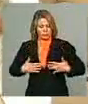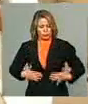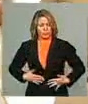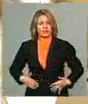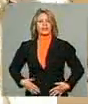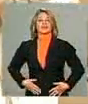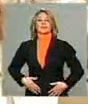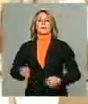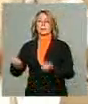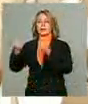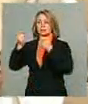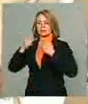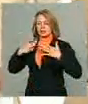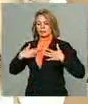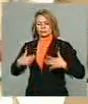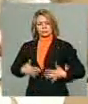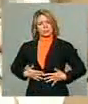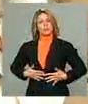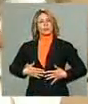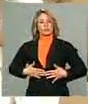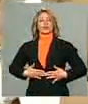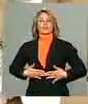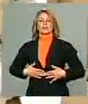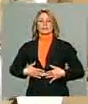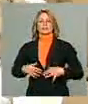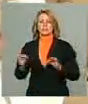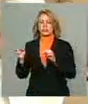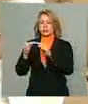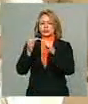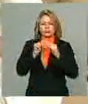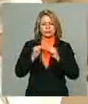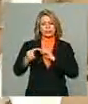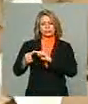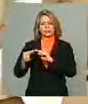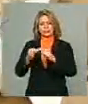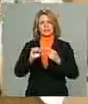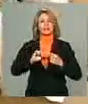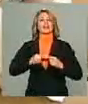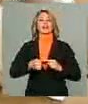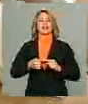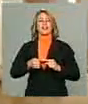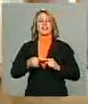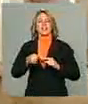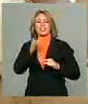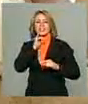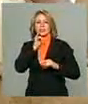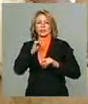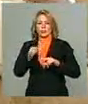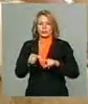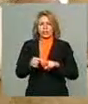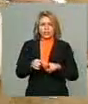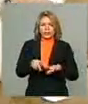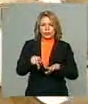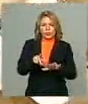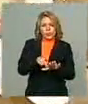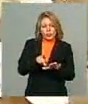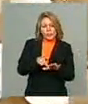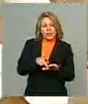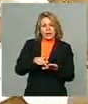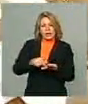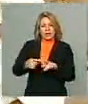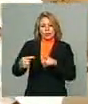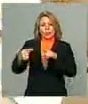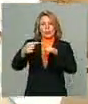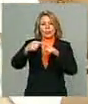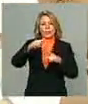ele me deram uma carcaça tudo tão ligado que o dedo do pé daqui faz reflexo